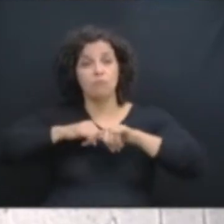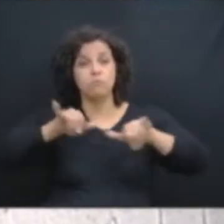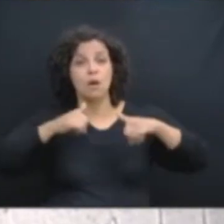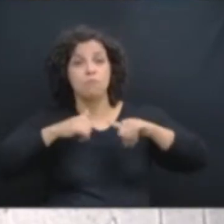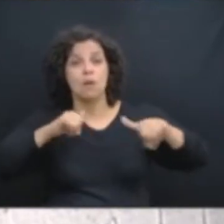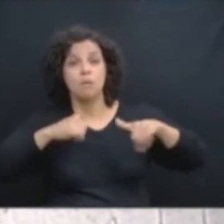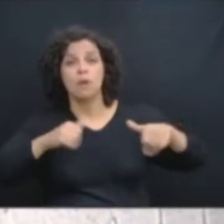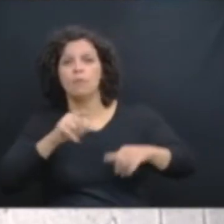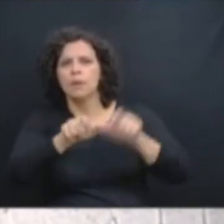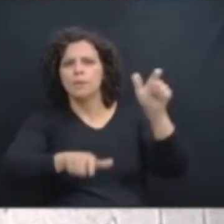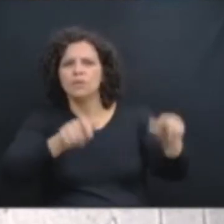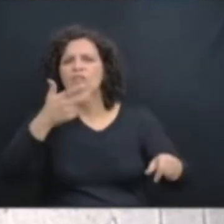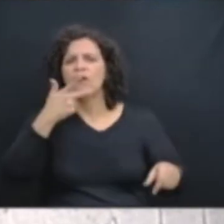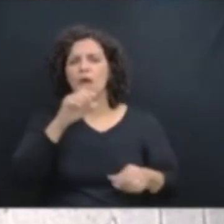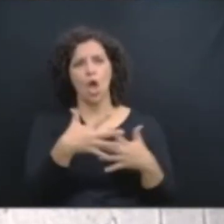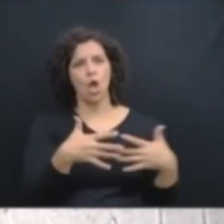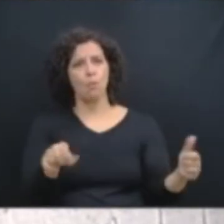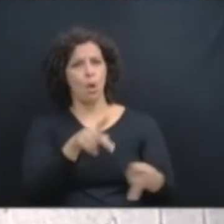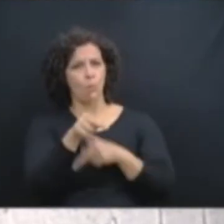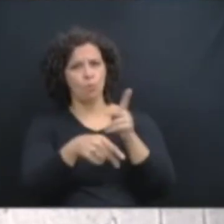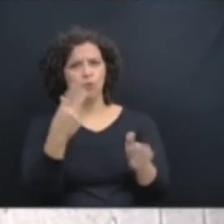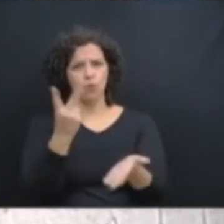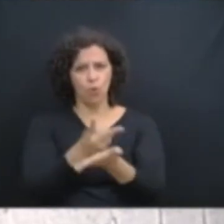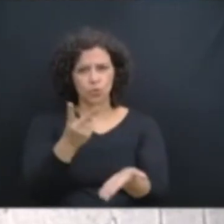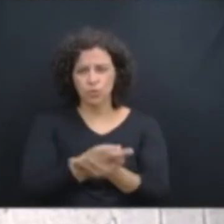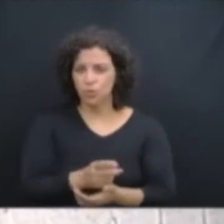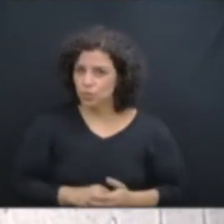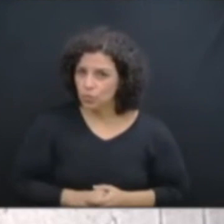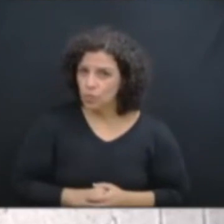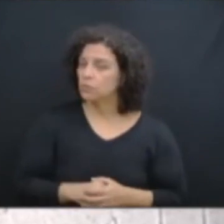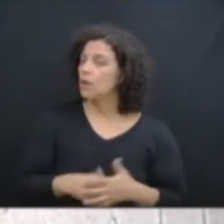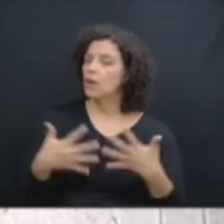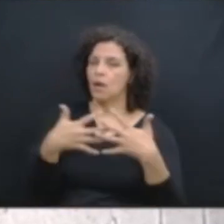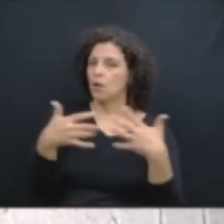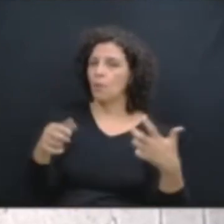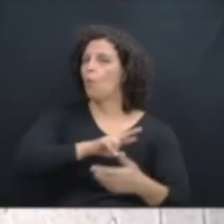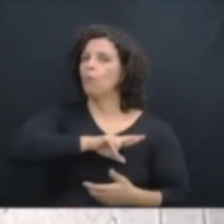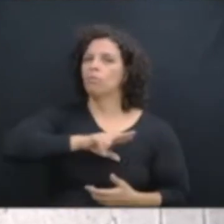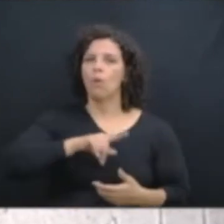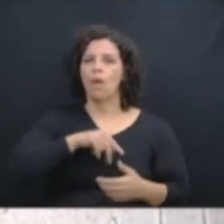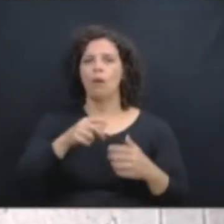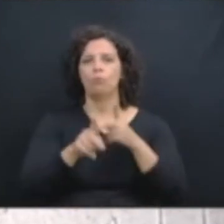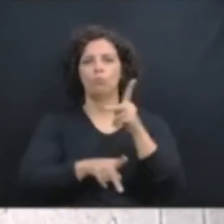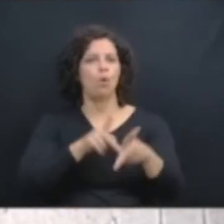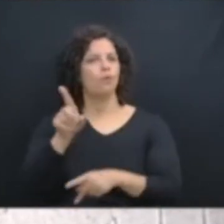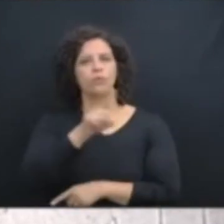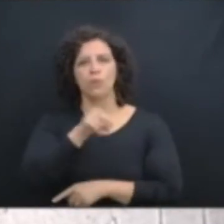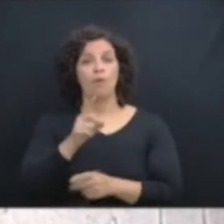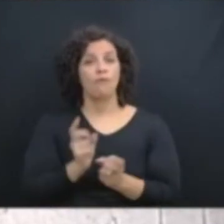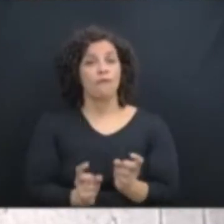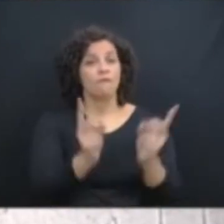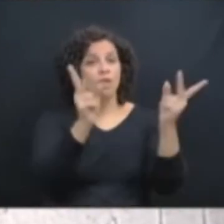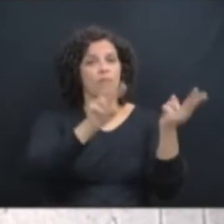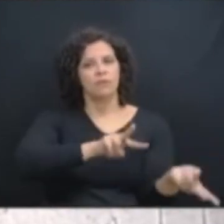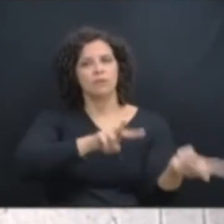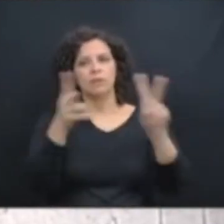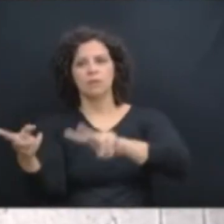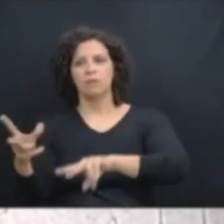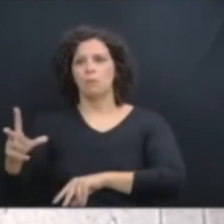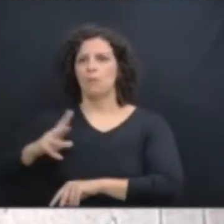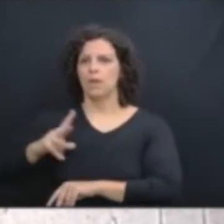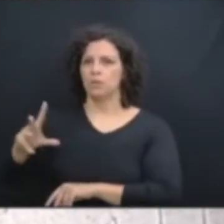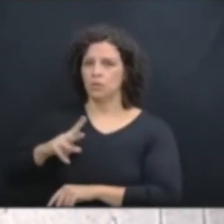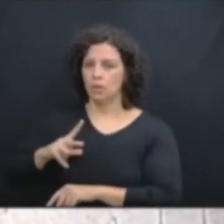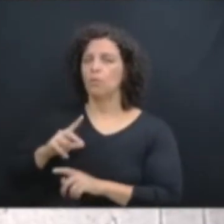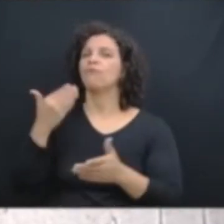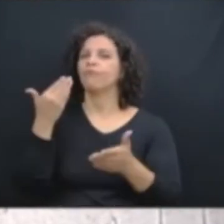na rua e diga que a Copel é do povo paranaense. A Copel não será mais do povo paranaense, porque nós